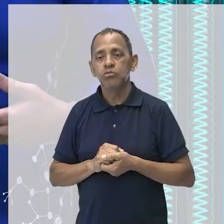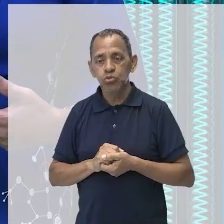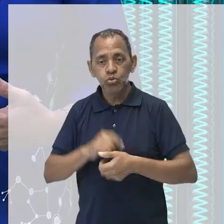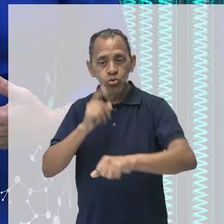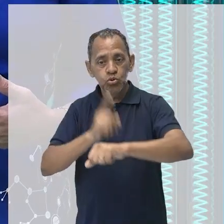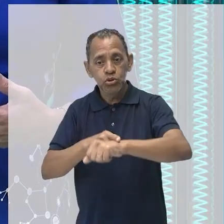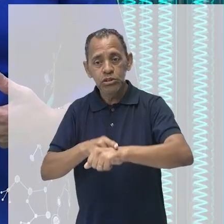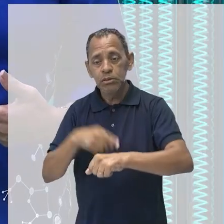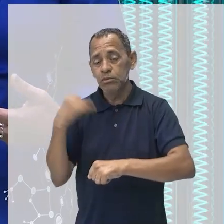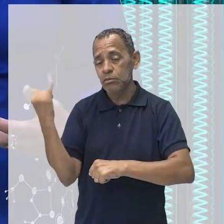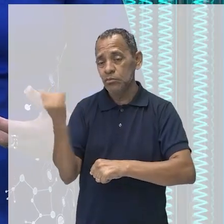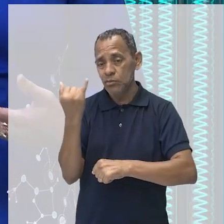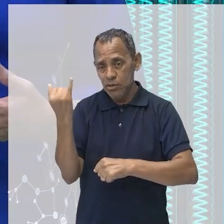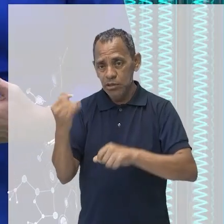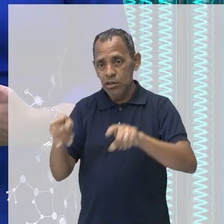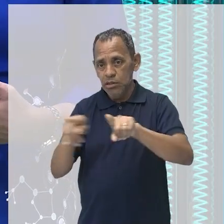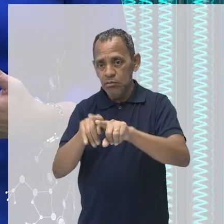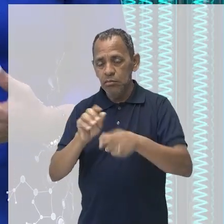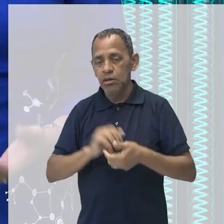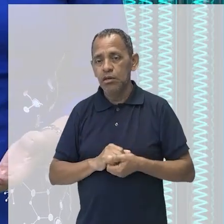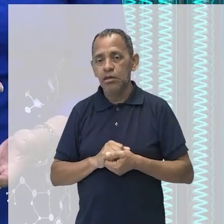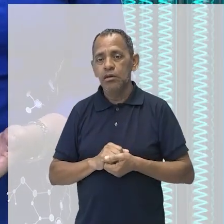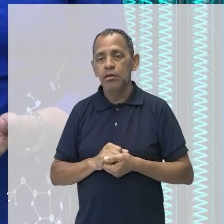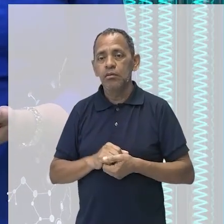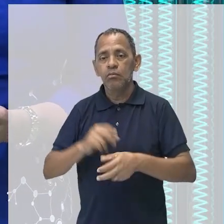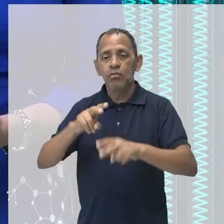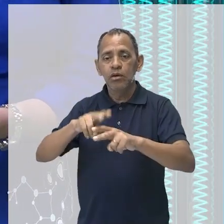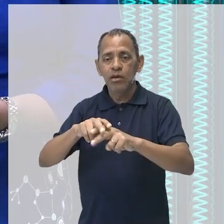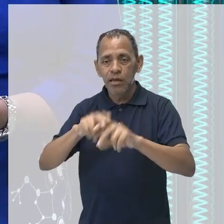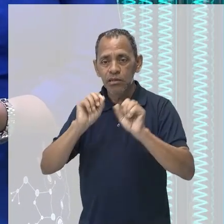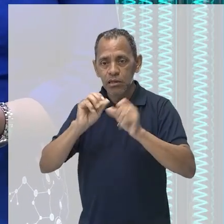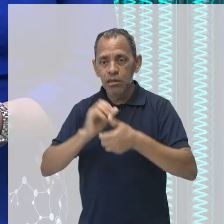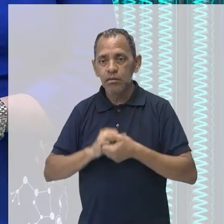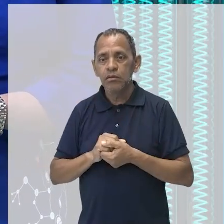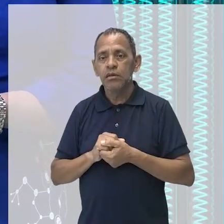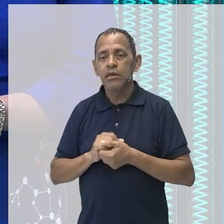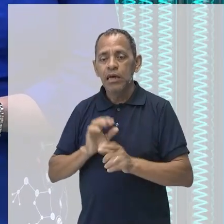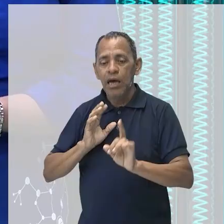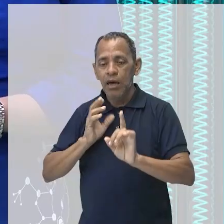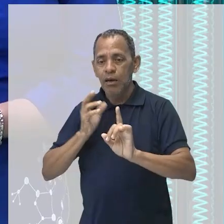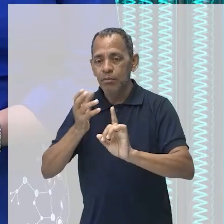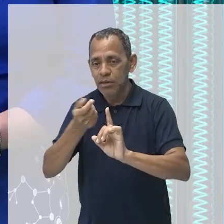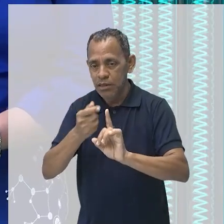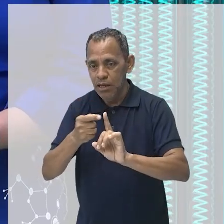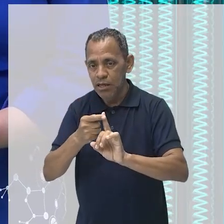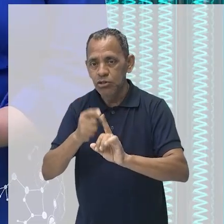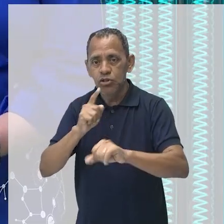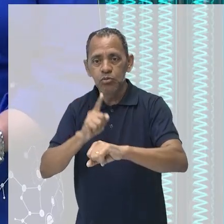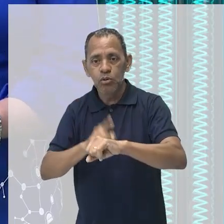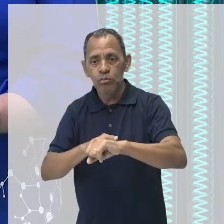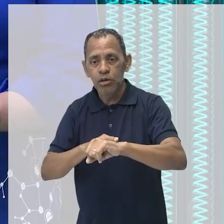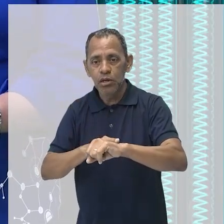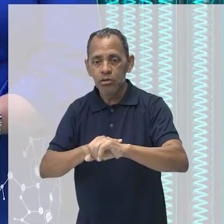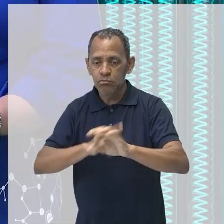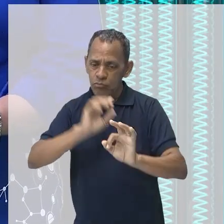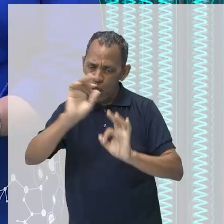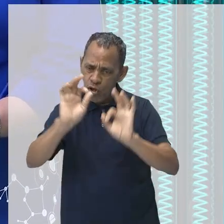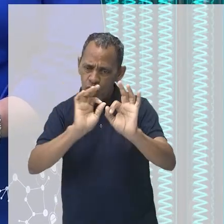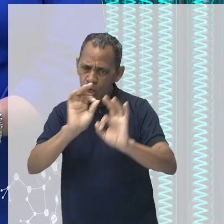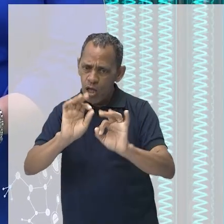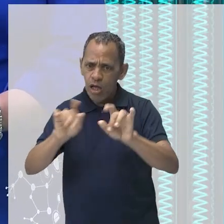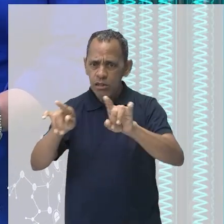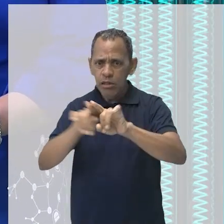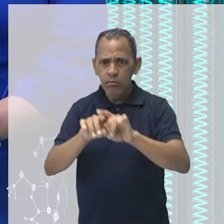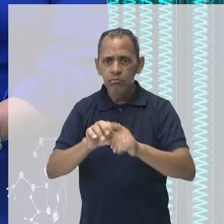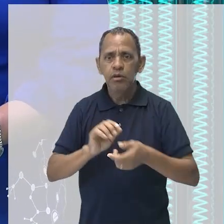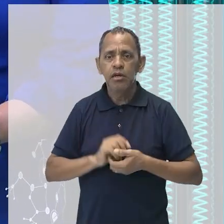é fundamental nas cenas improvisadas, que eu já falei, né? A habilidade de ler o momento e ajustar a energia da